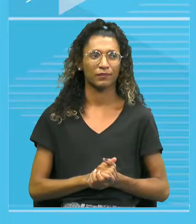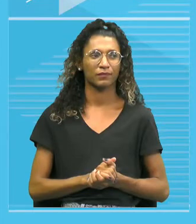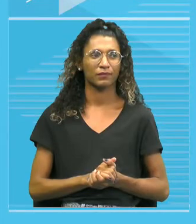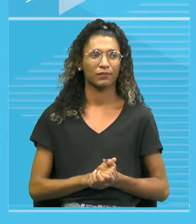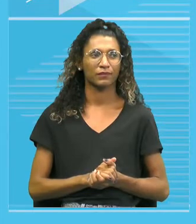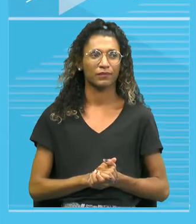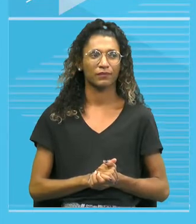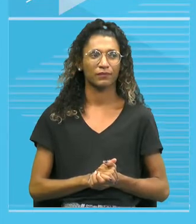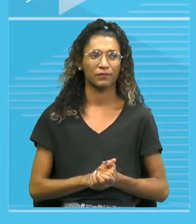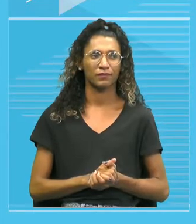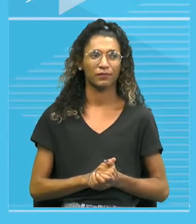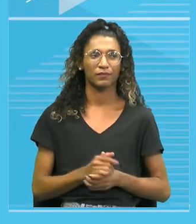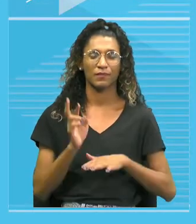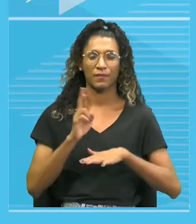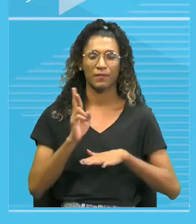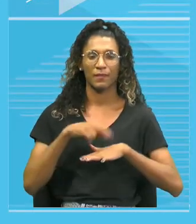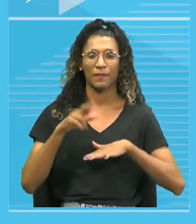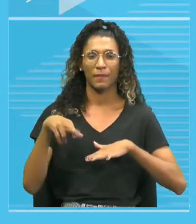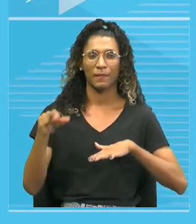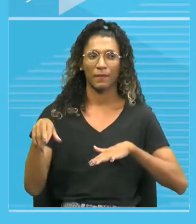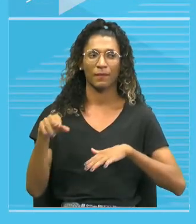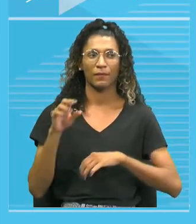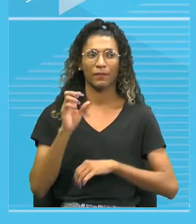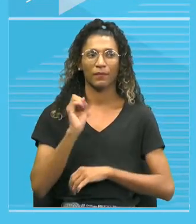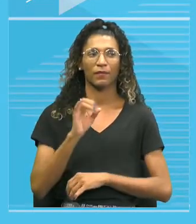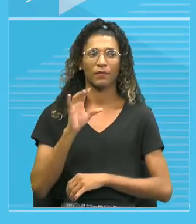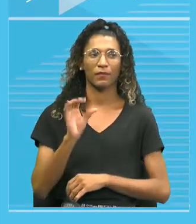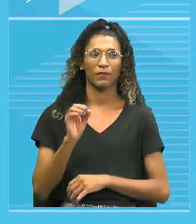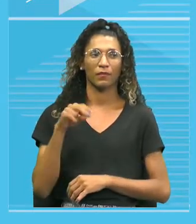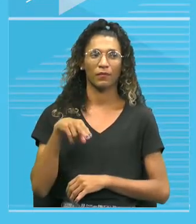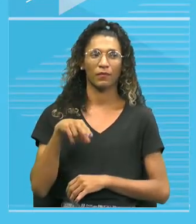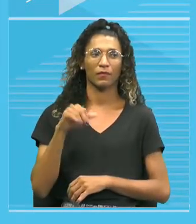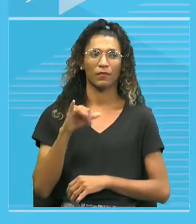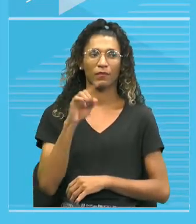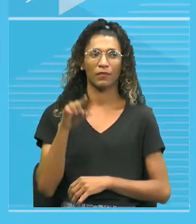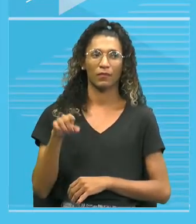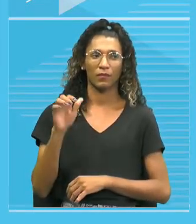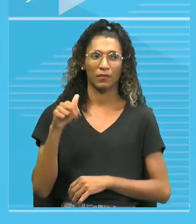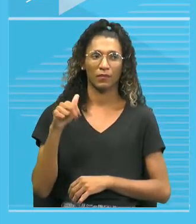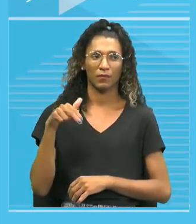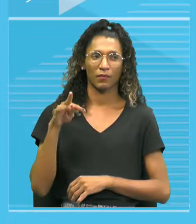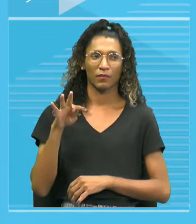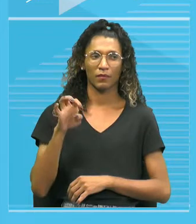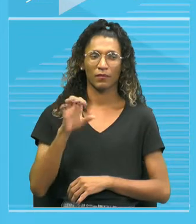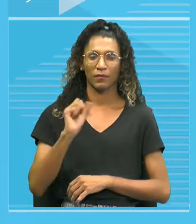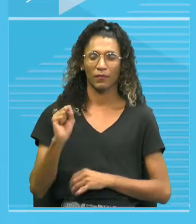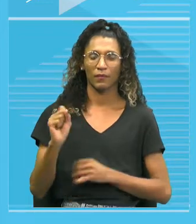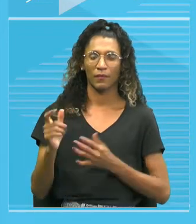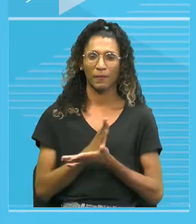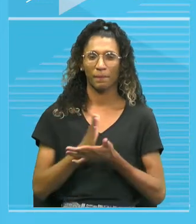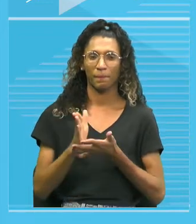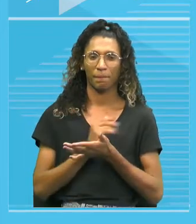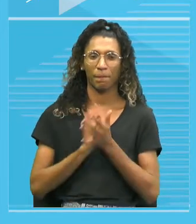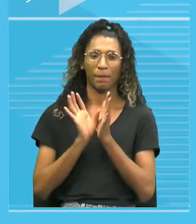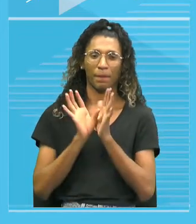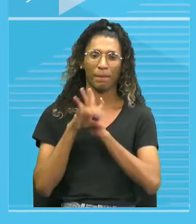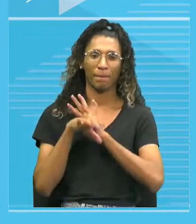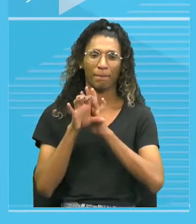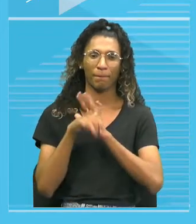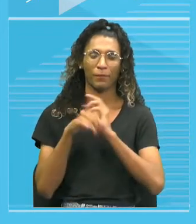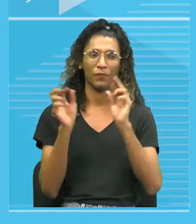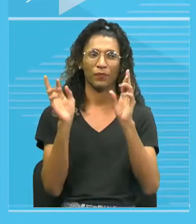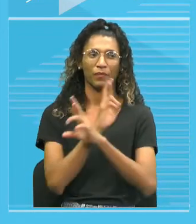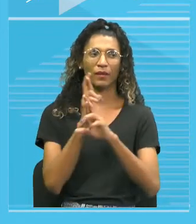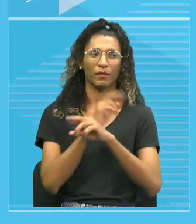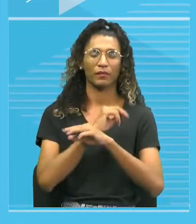Efeitos biológicos das radiações ionizantes. Vamos falar aqui um pouco sobre alguns conceitos relacionados à radiação